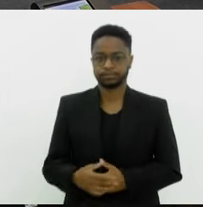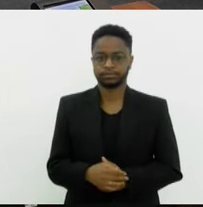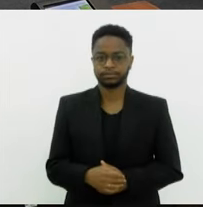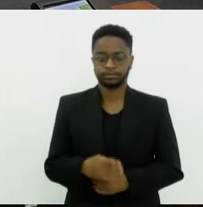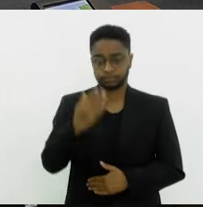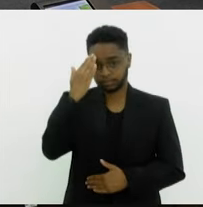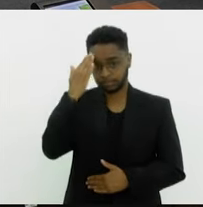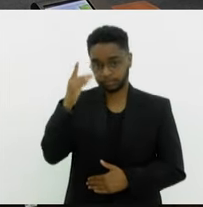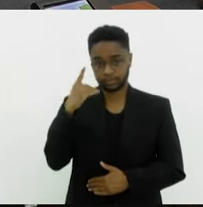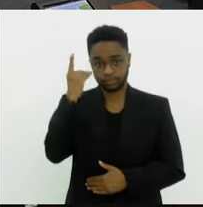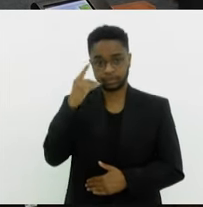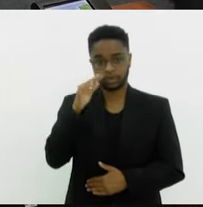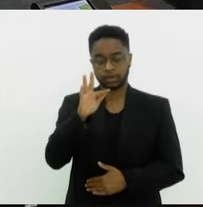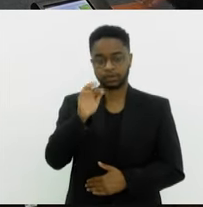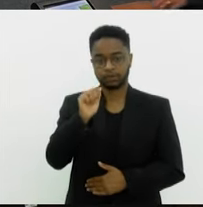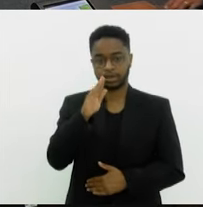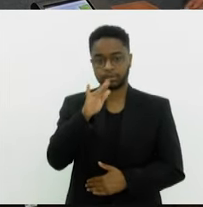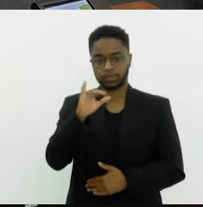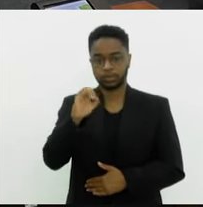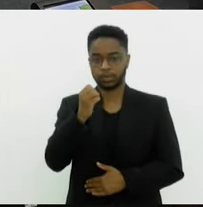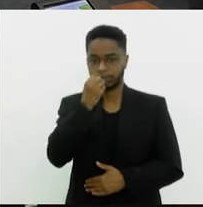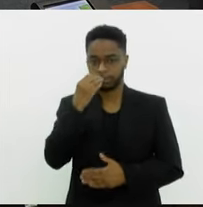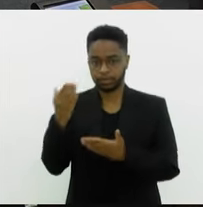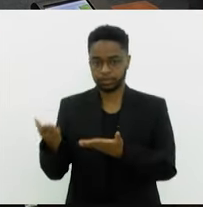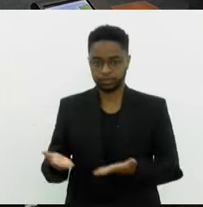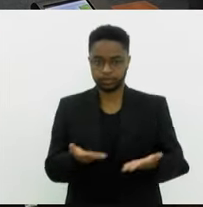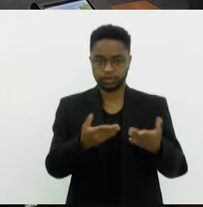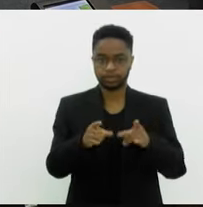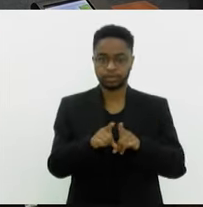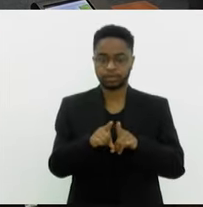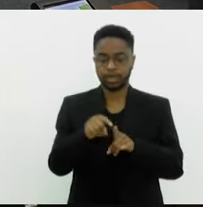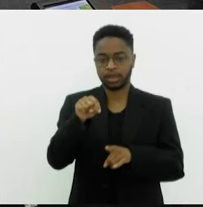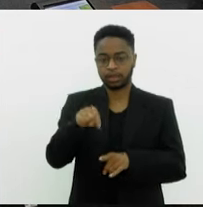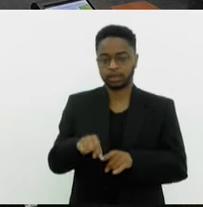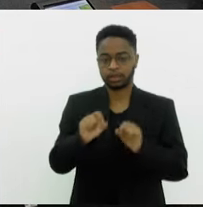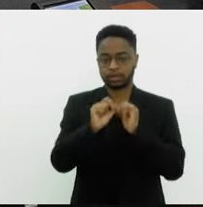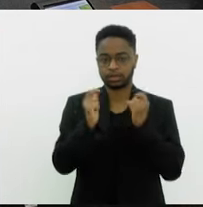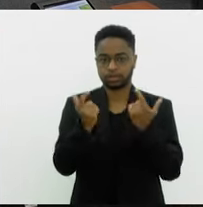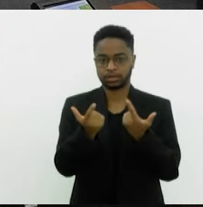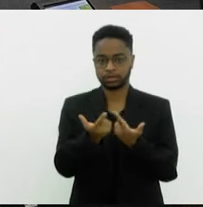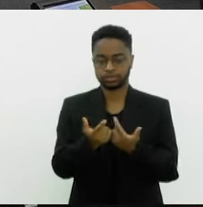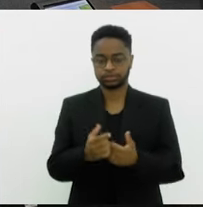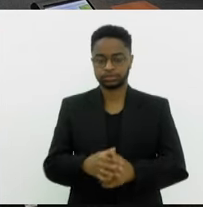Obrigado, deputado Fábio. Seja bem-vindo, Ingo, a este parlamento.